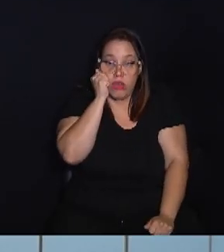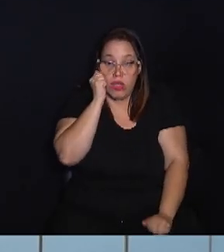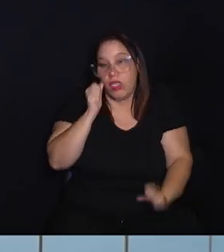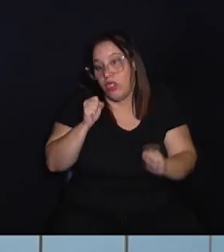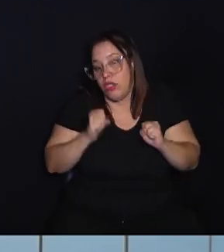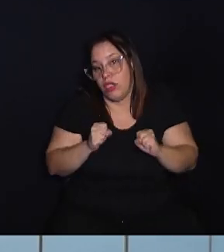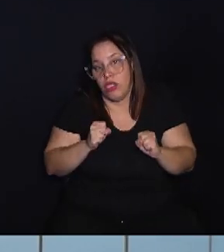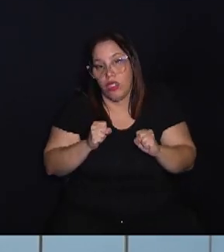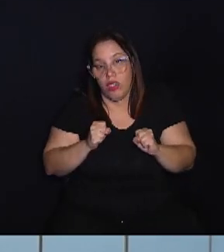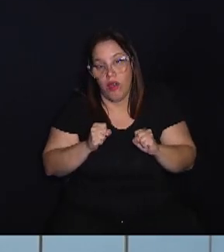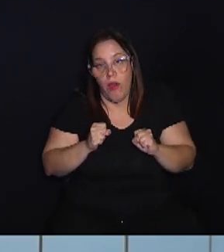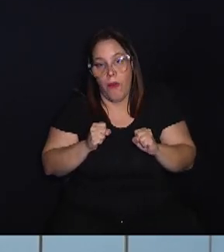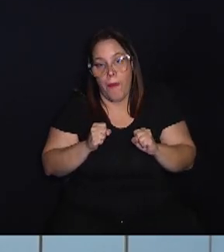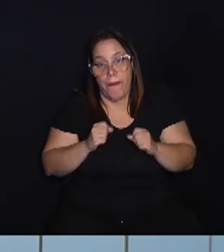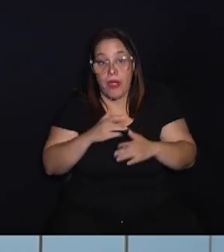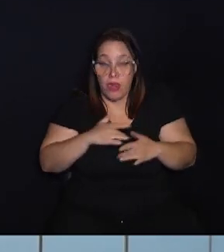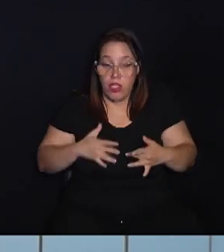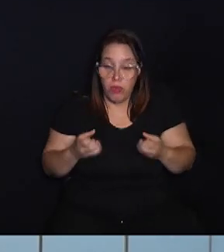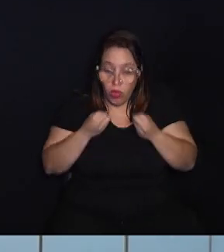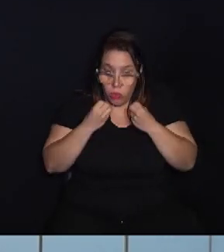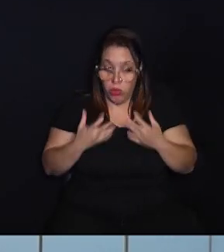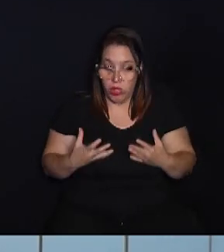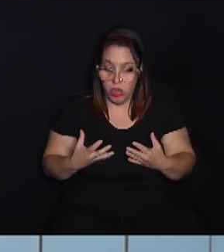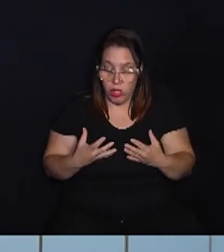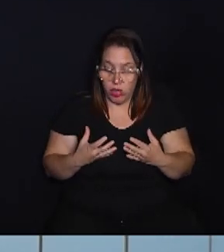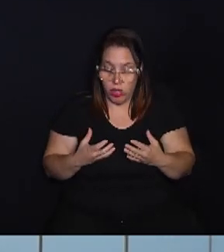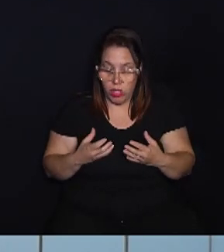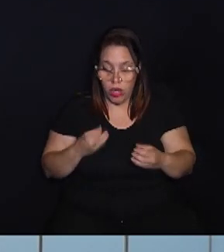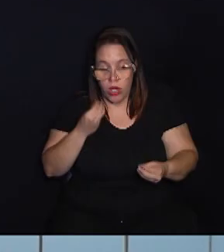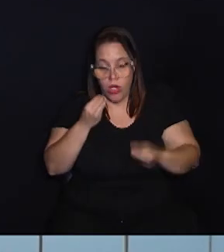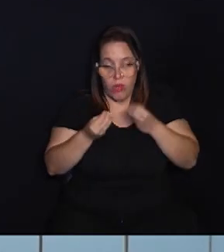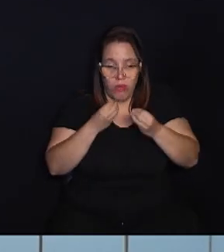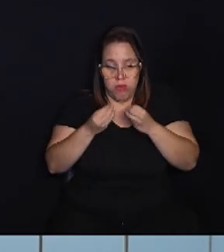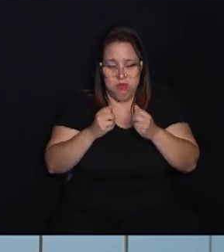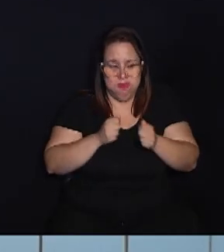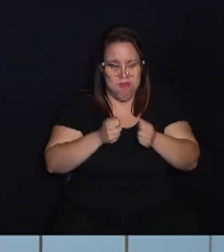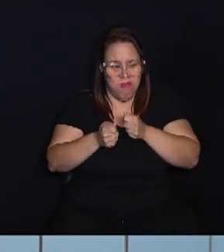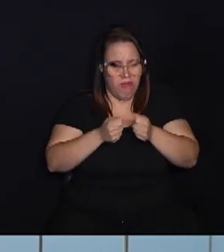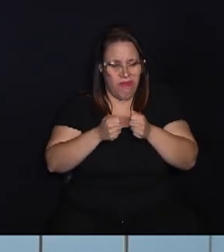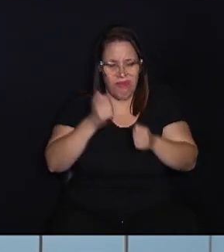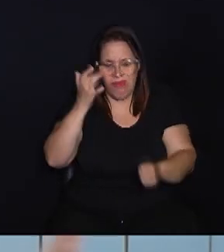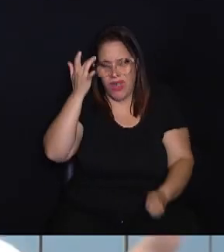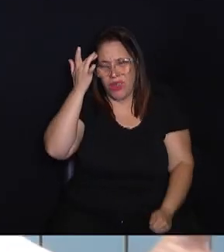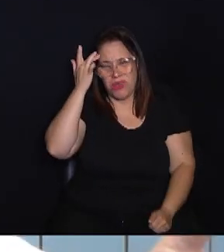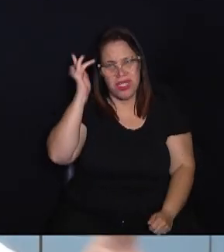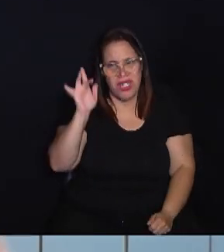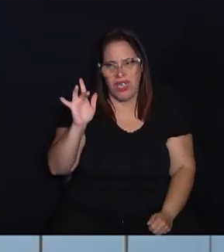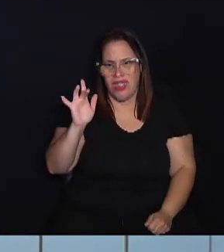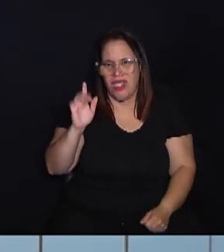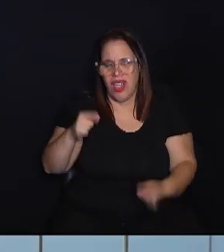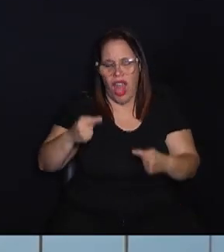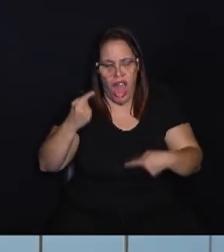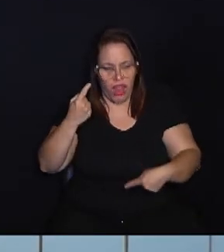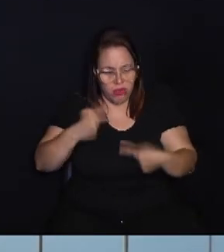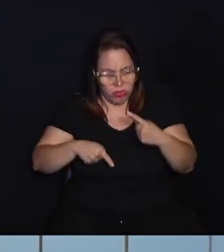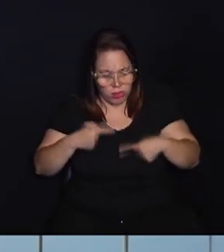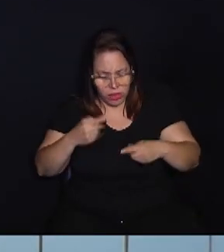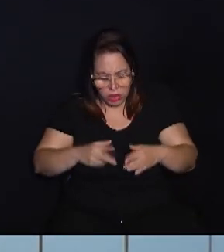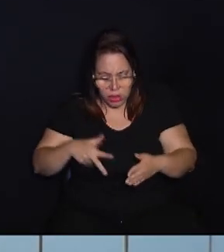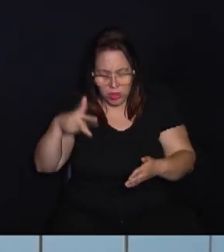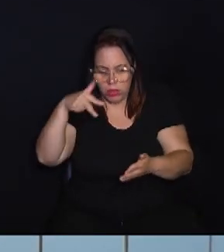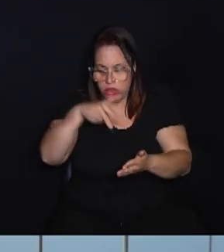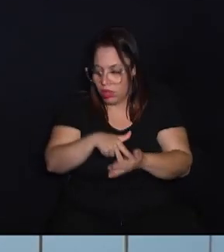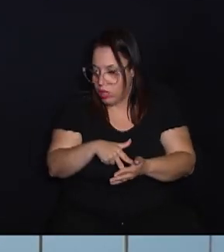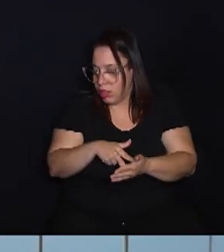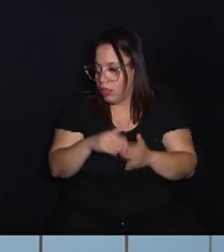possam ser saudáveis. Como controlar, sinceramente, eu não sei. Há um debate colocado, por exemplo, se